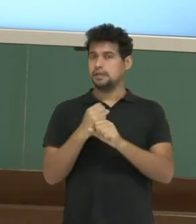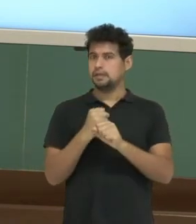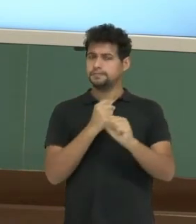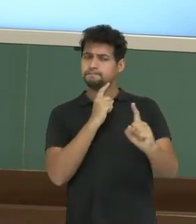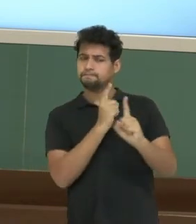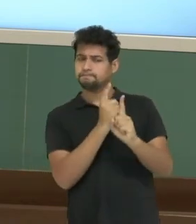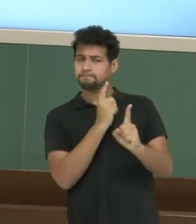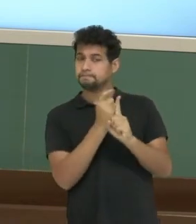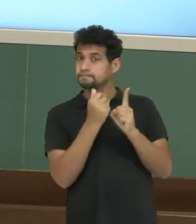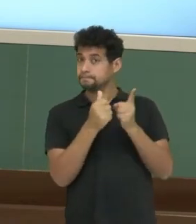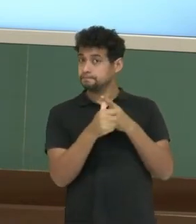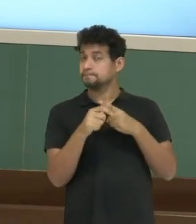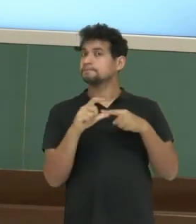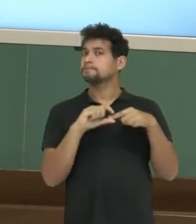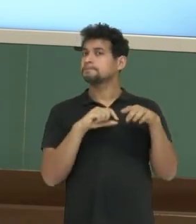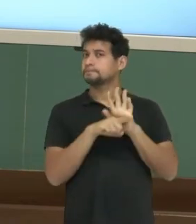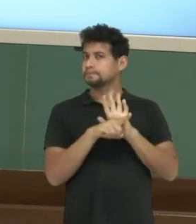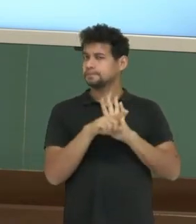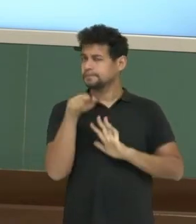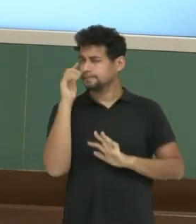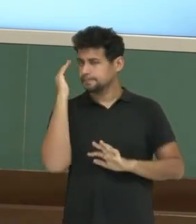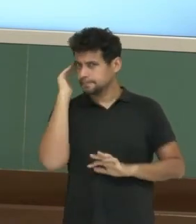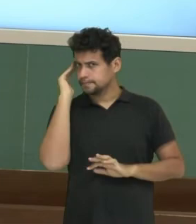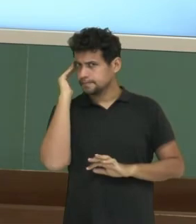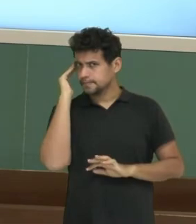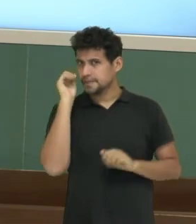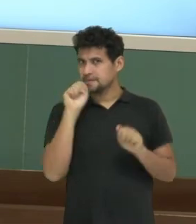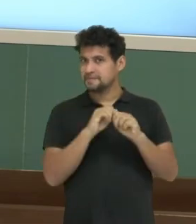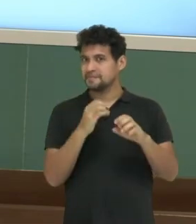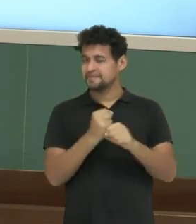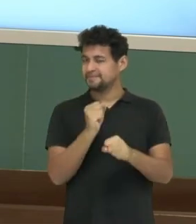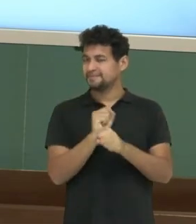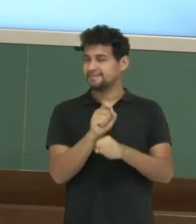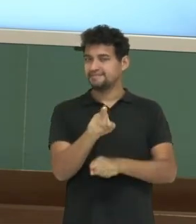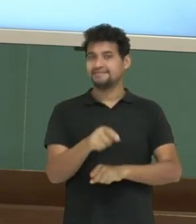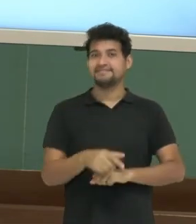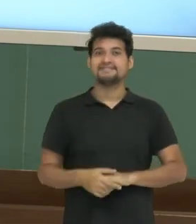achar na primeira pergunta. Entendeu? Faz a conta aí, eu já volto.